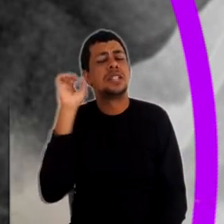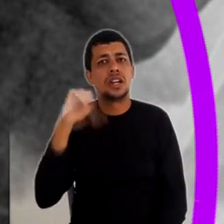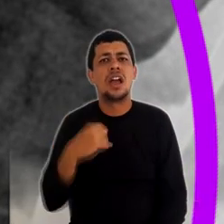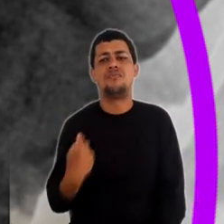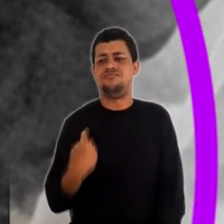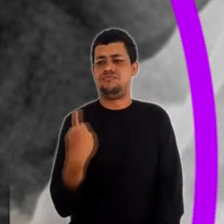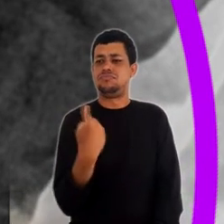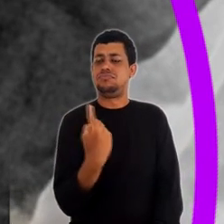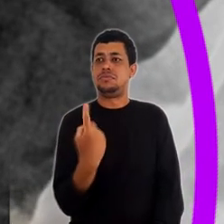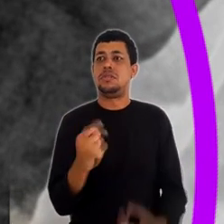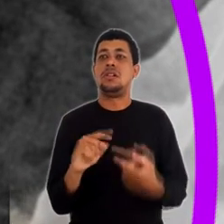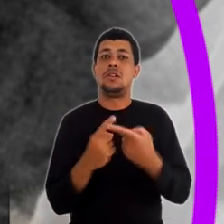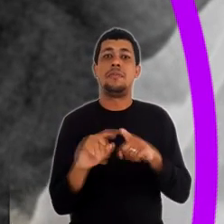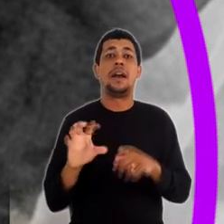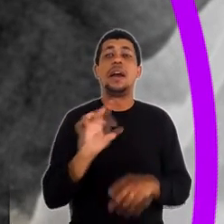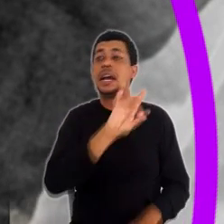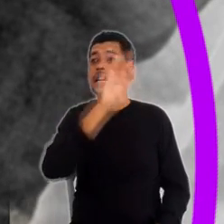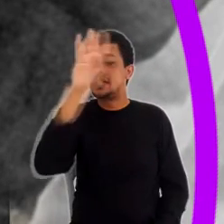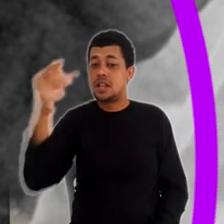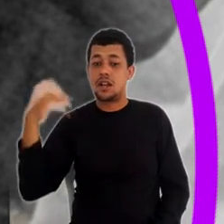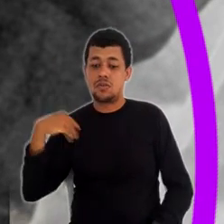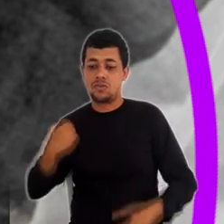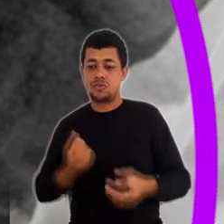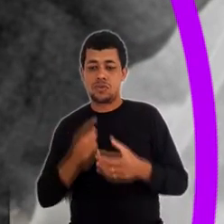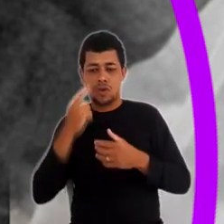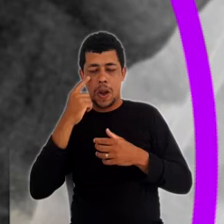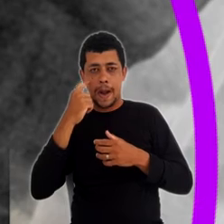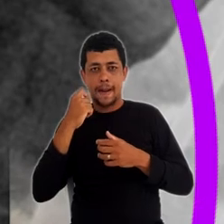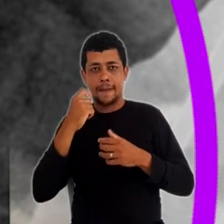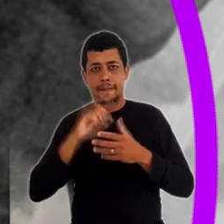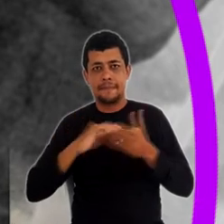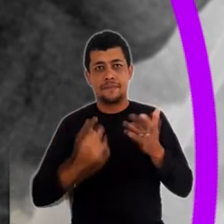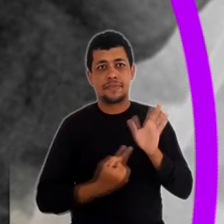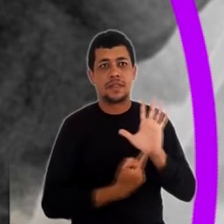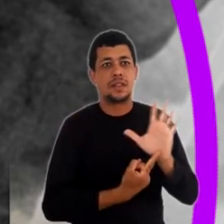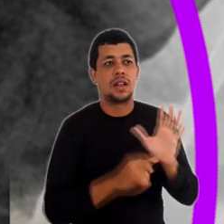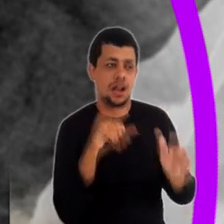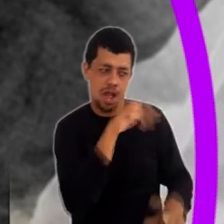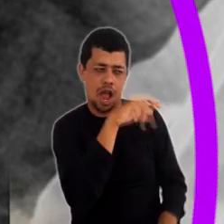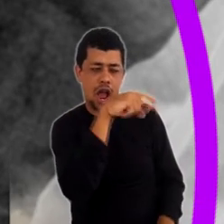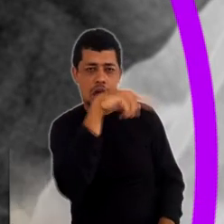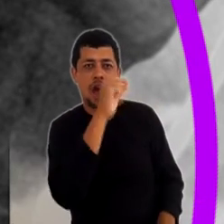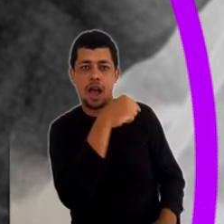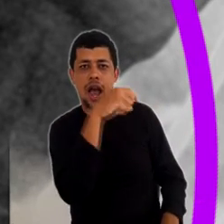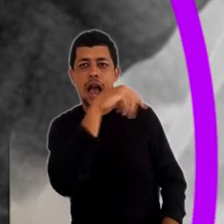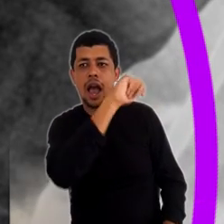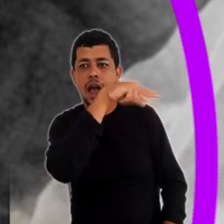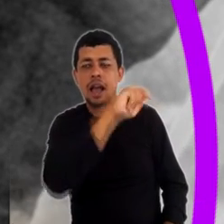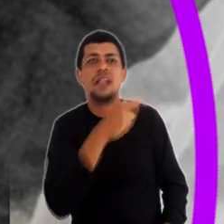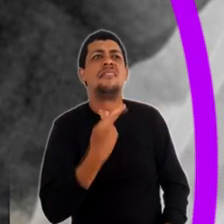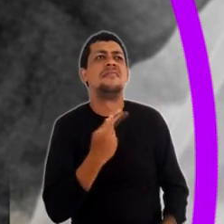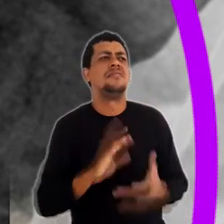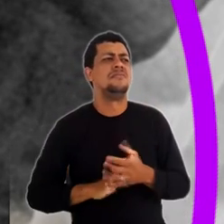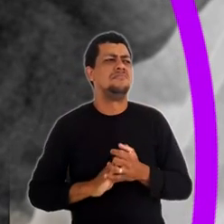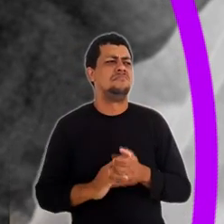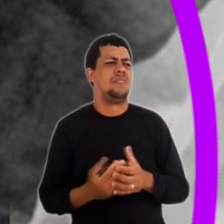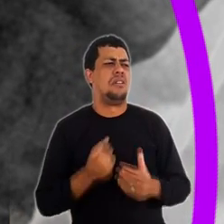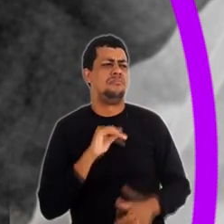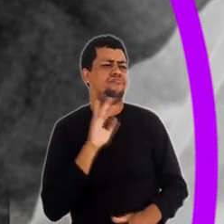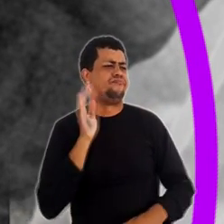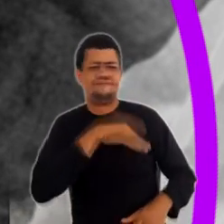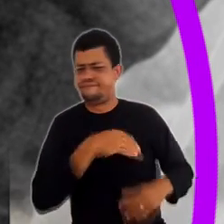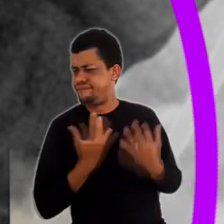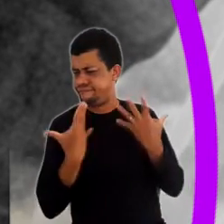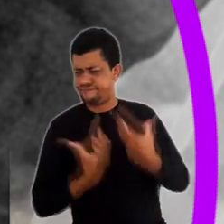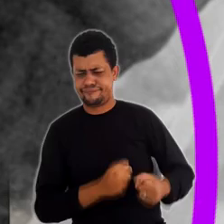se complementa, mas que é muito diferente. Por exemplo, na parte da Ana, ela fala muito sobre a revolta dela diante de como a religião vê